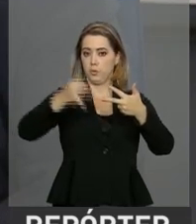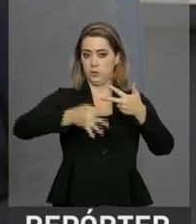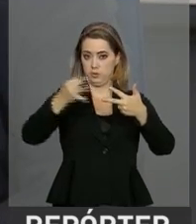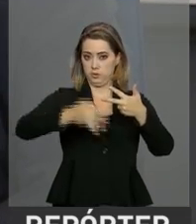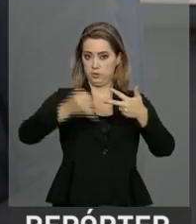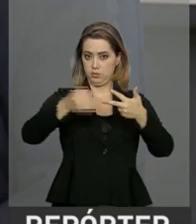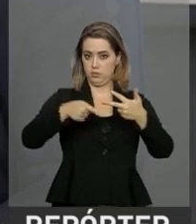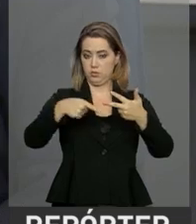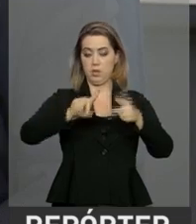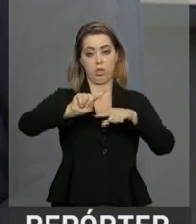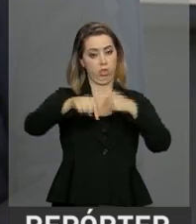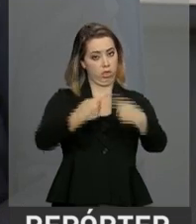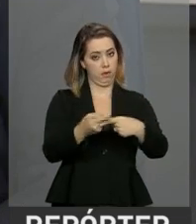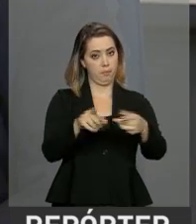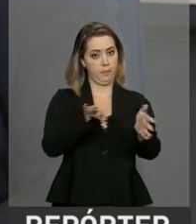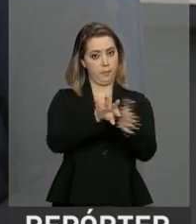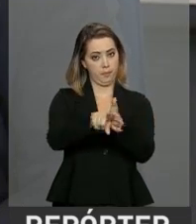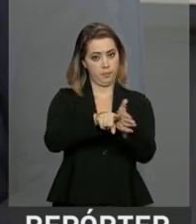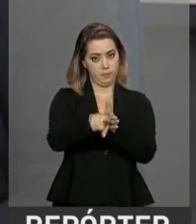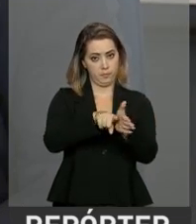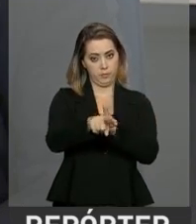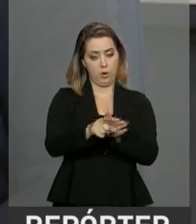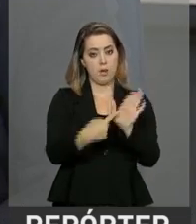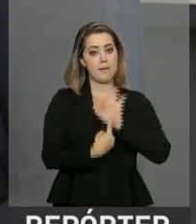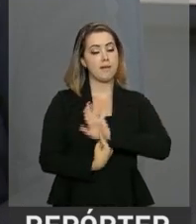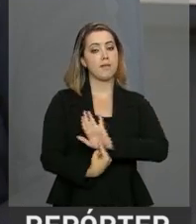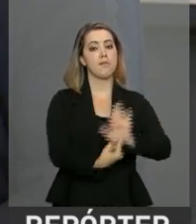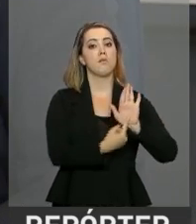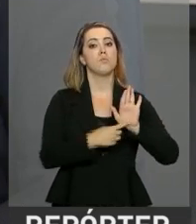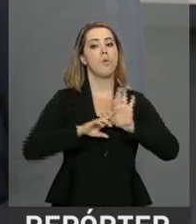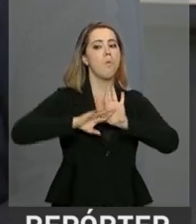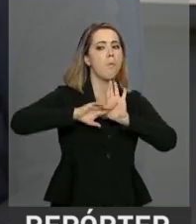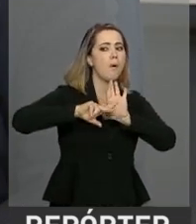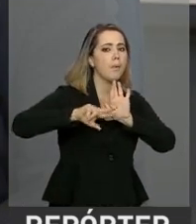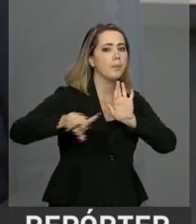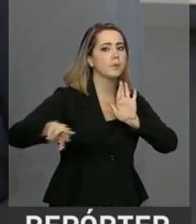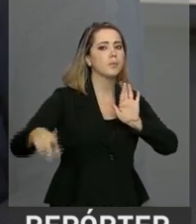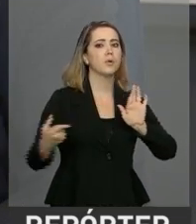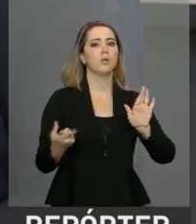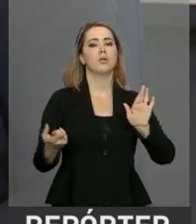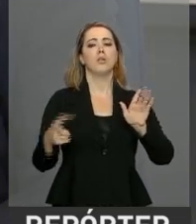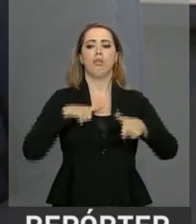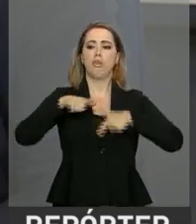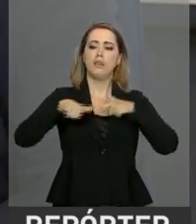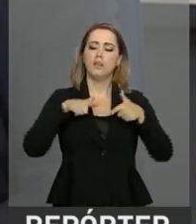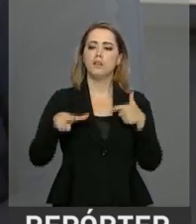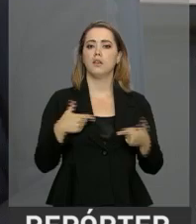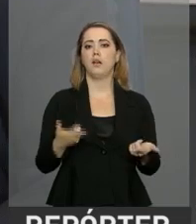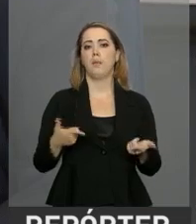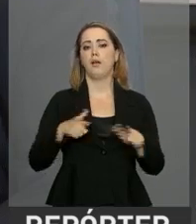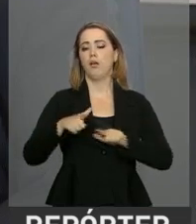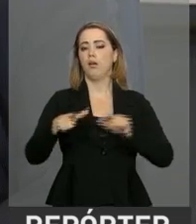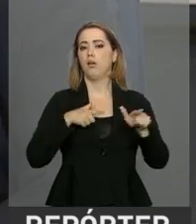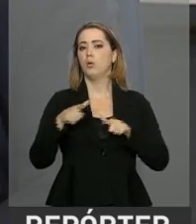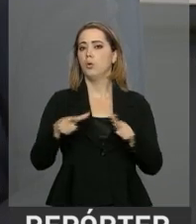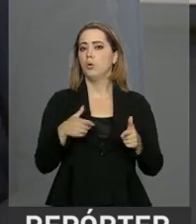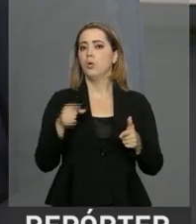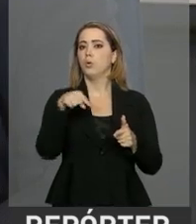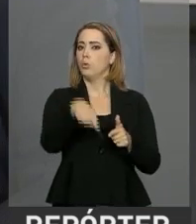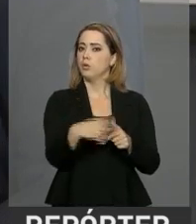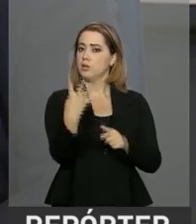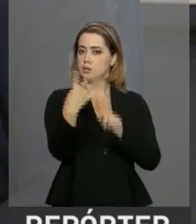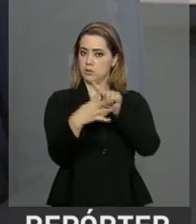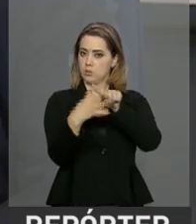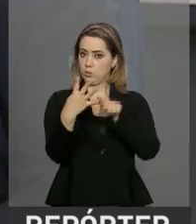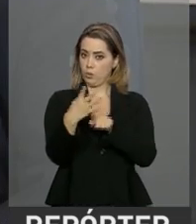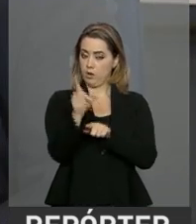investigação que demonstrou várias condutas, várias atividades dessas